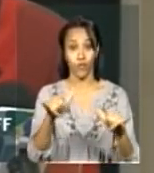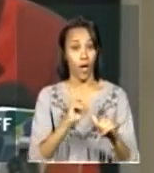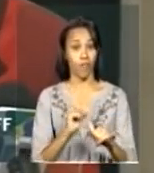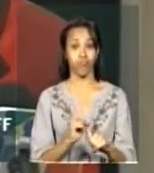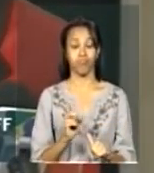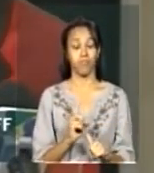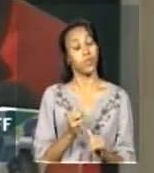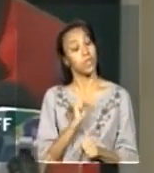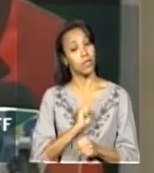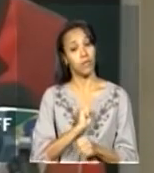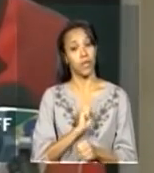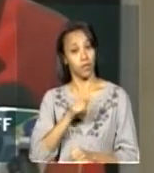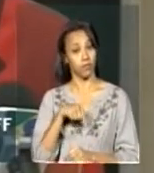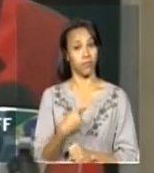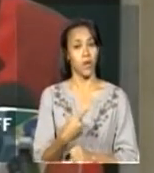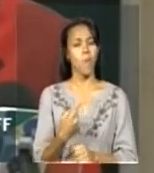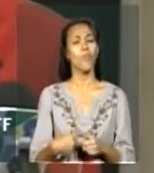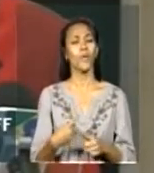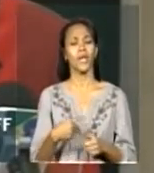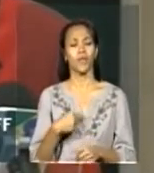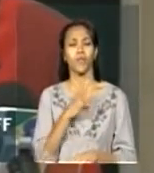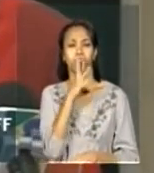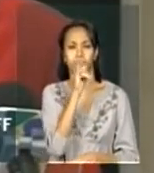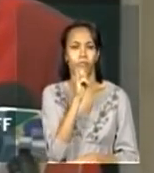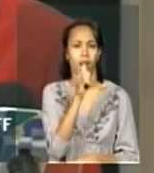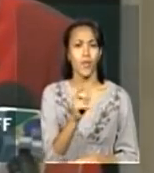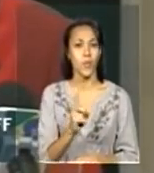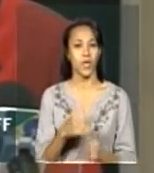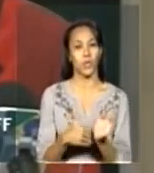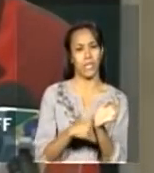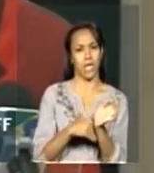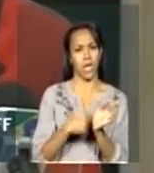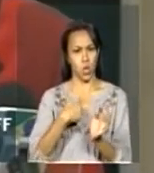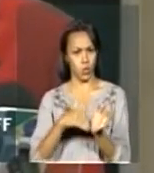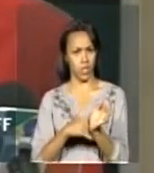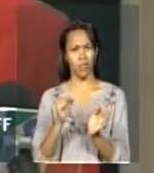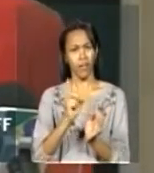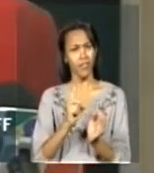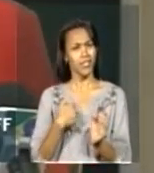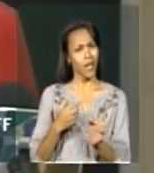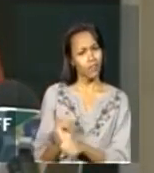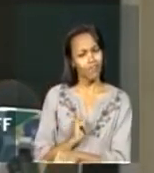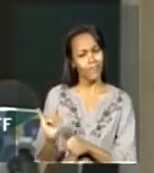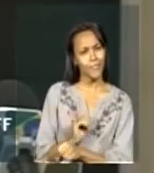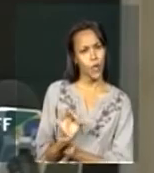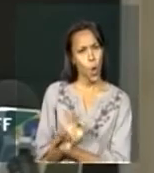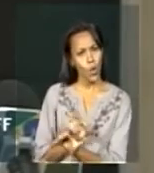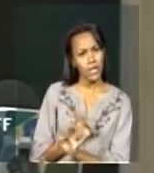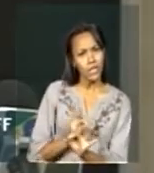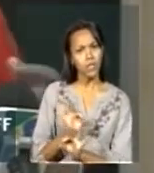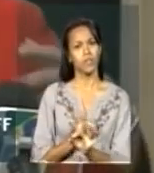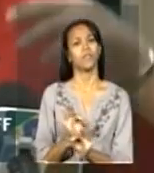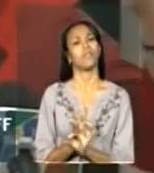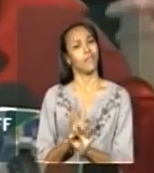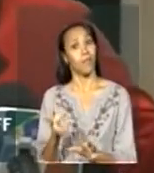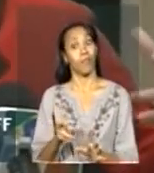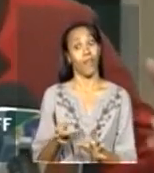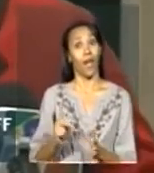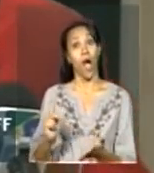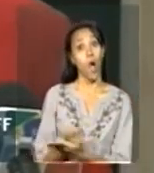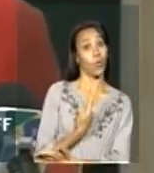porque por que que eu não vou? Não é porque eu tô fazendo segredo, não. É porque a gente tá acertando, daí vai que